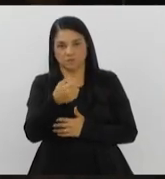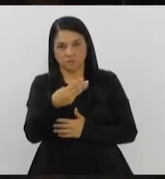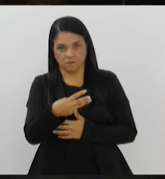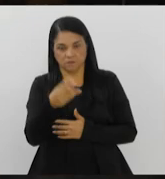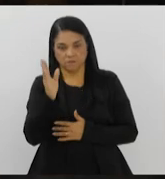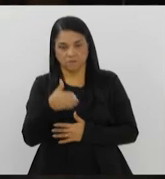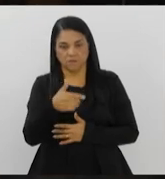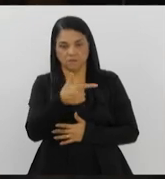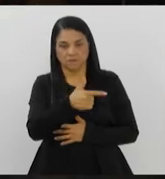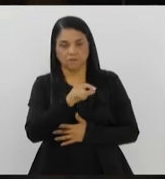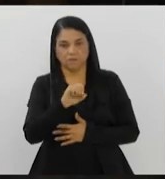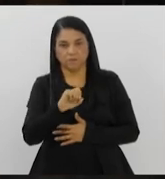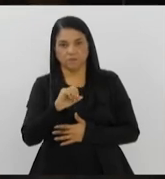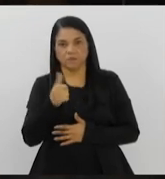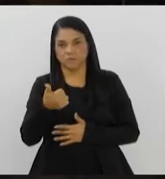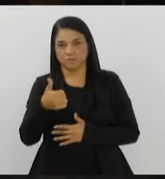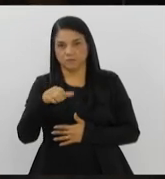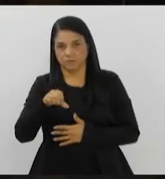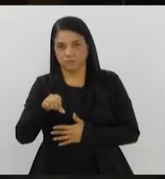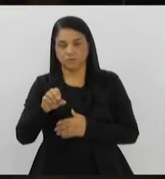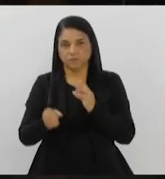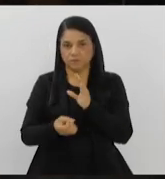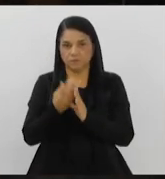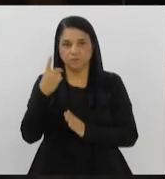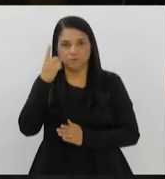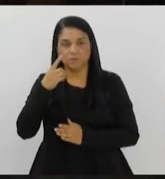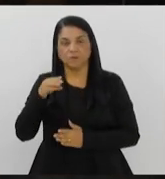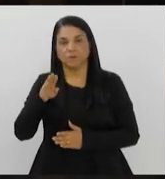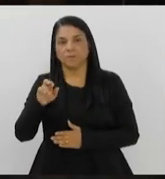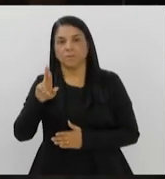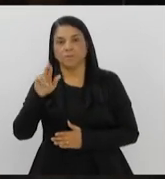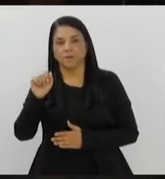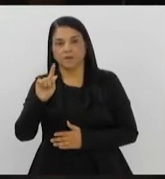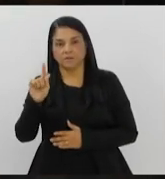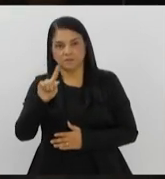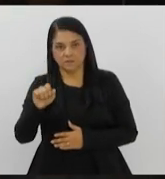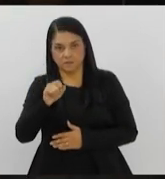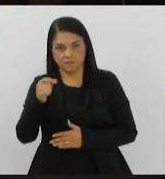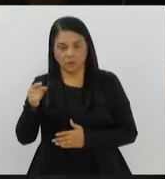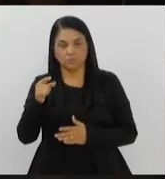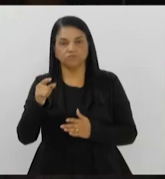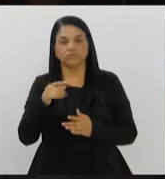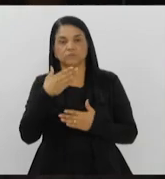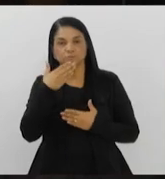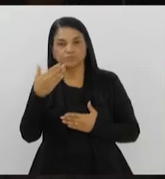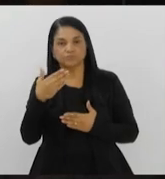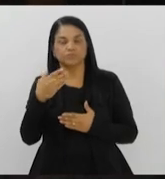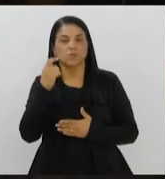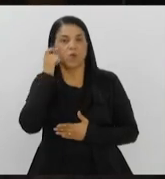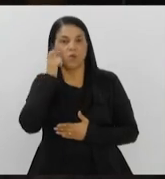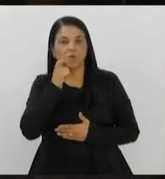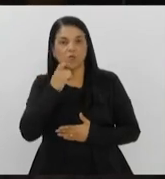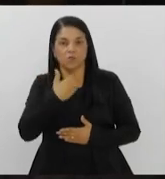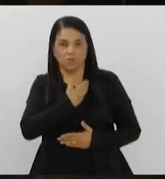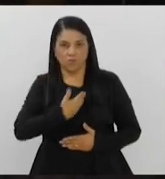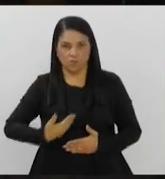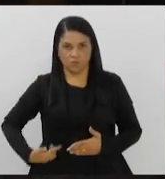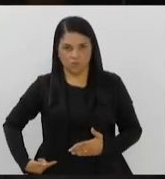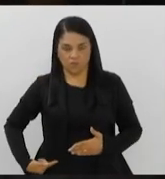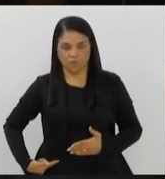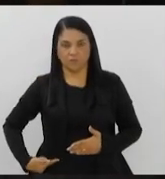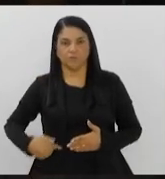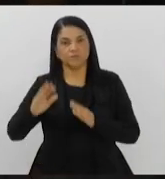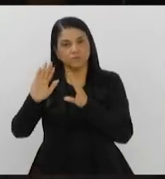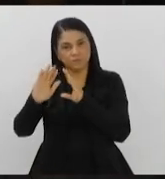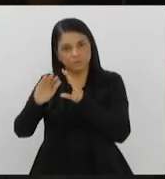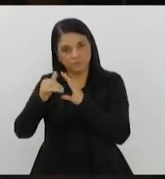213 de 2019, de autoria do deputado Brazão, que solicita ao excelentíssimo senhor governador do estado do Rio de Janeiro o envio de